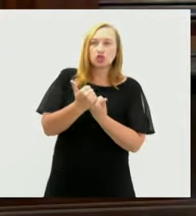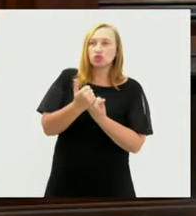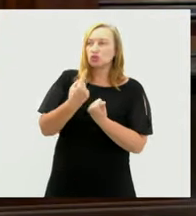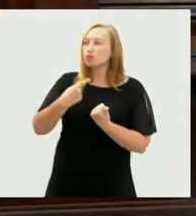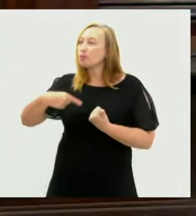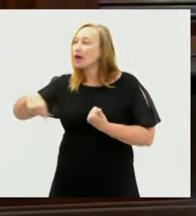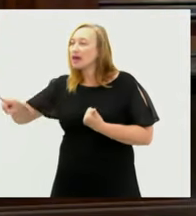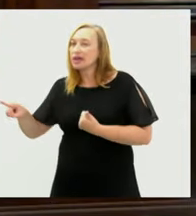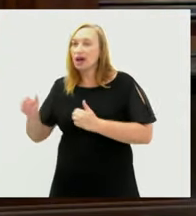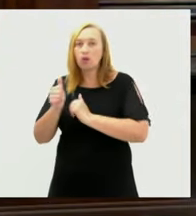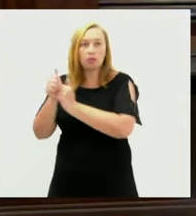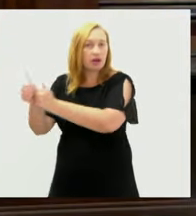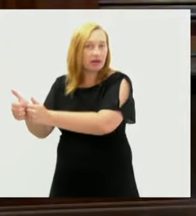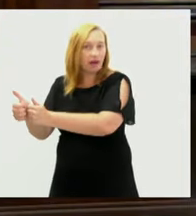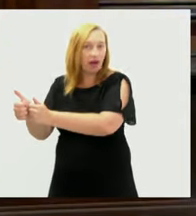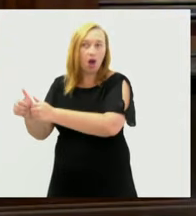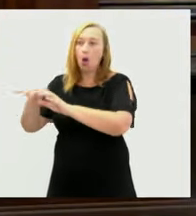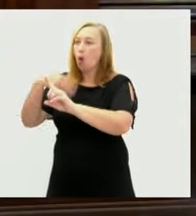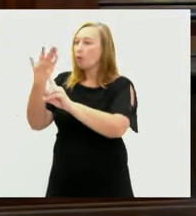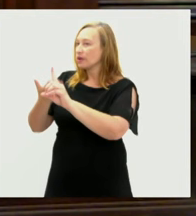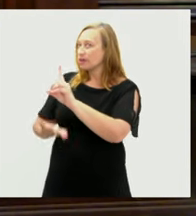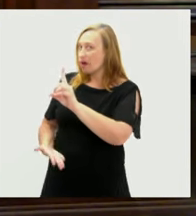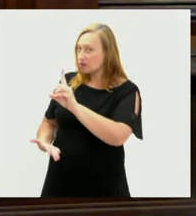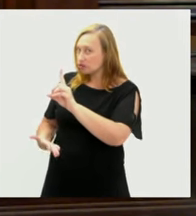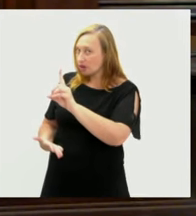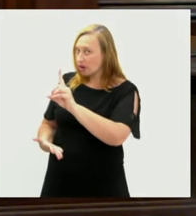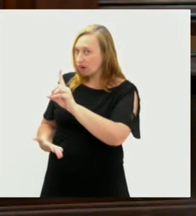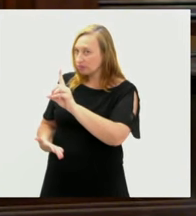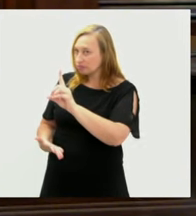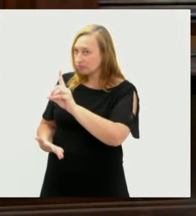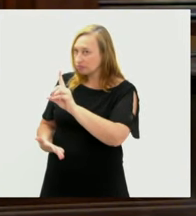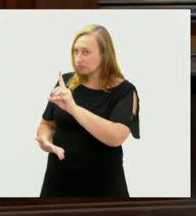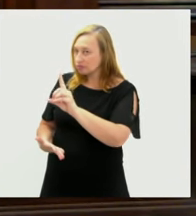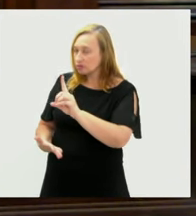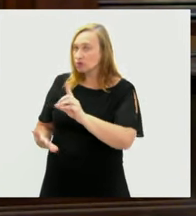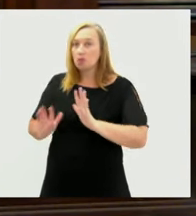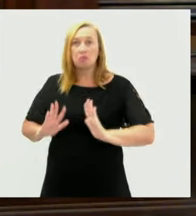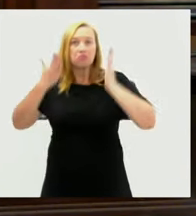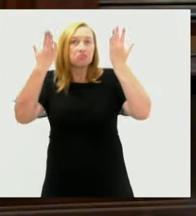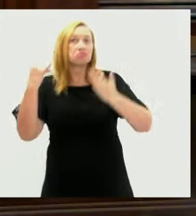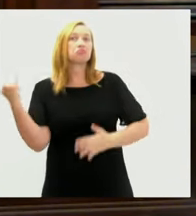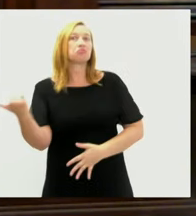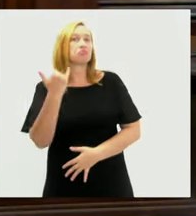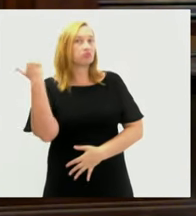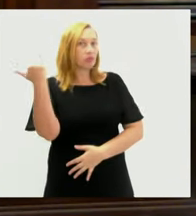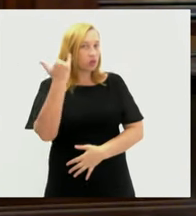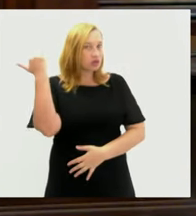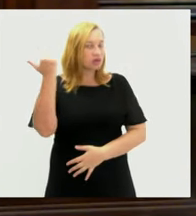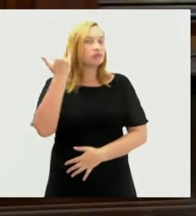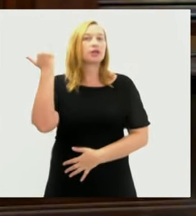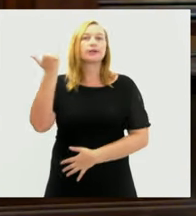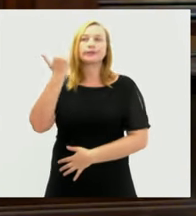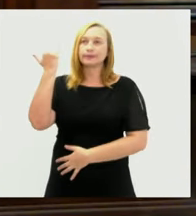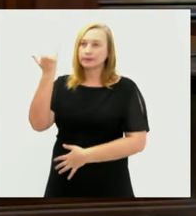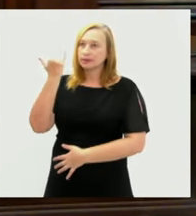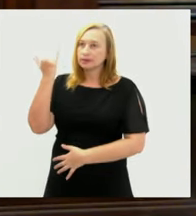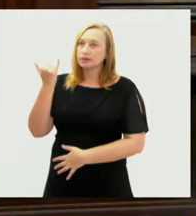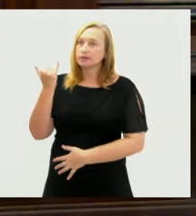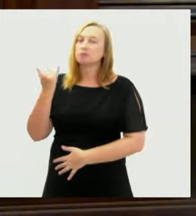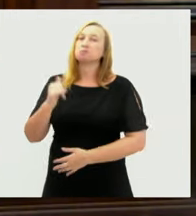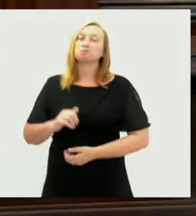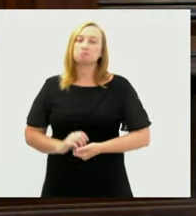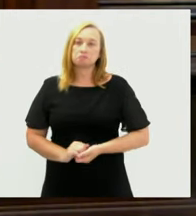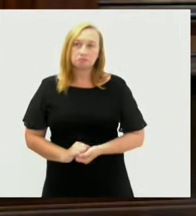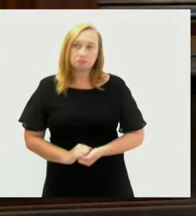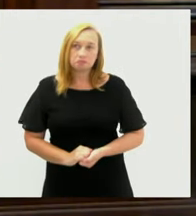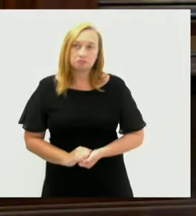para homenagear e privilegiar um evento importantíssimo de lançamento da pedra fundamental